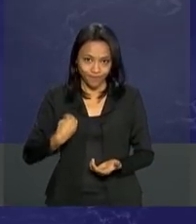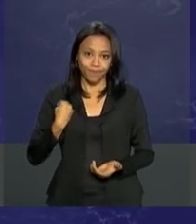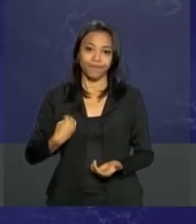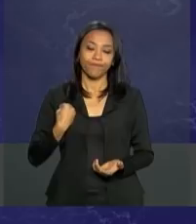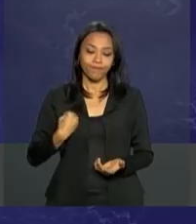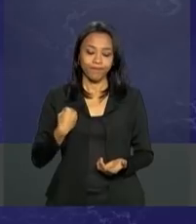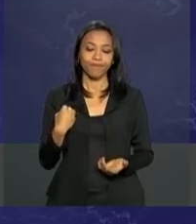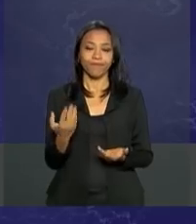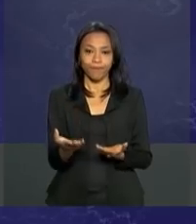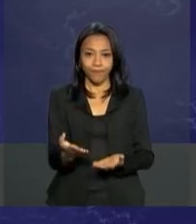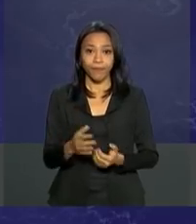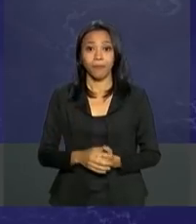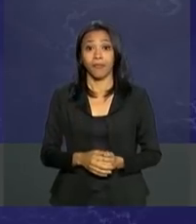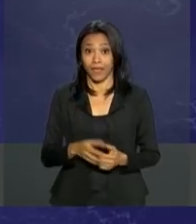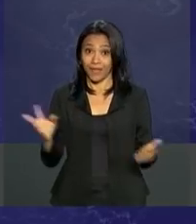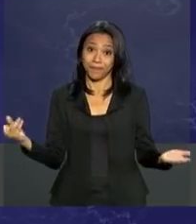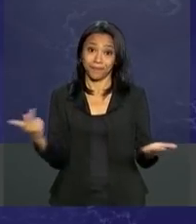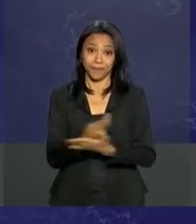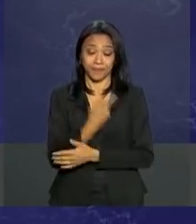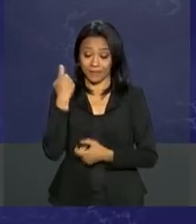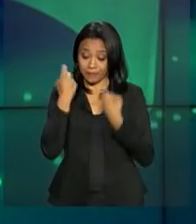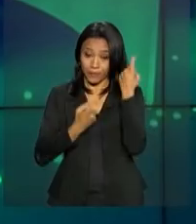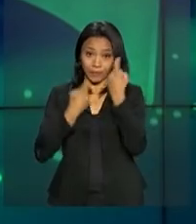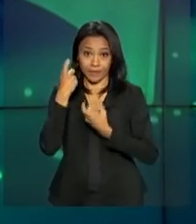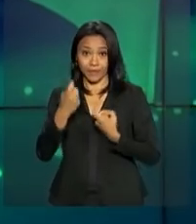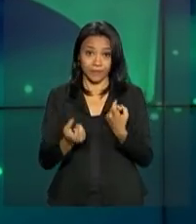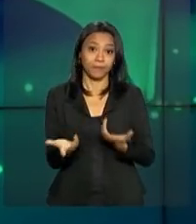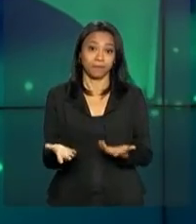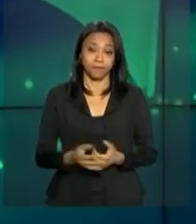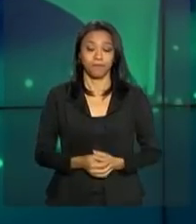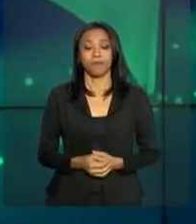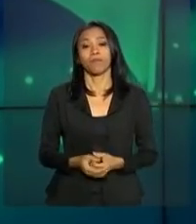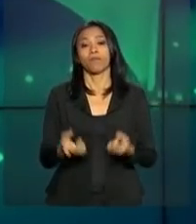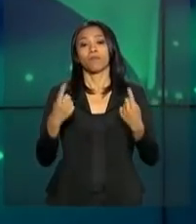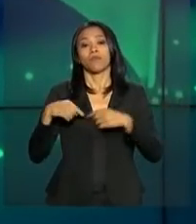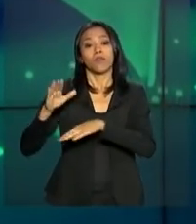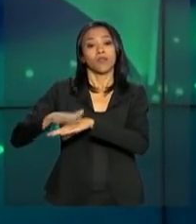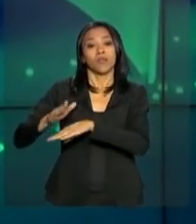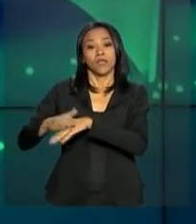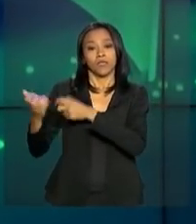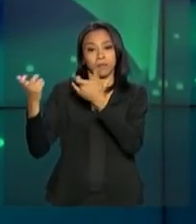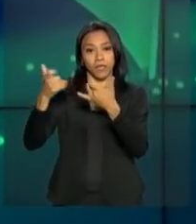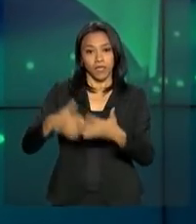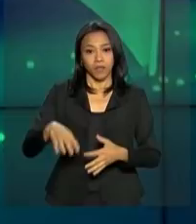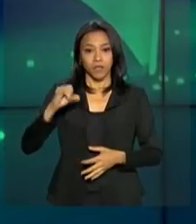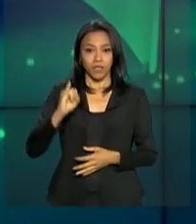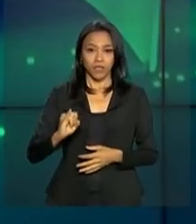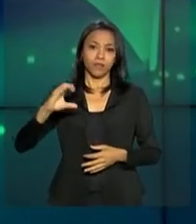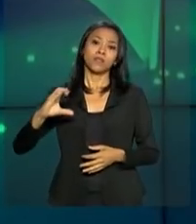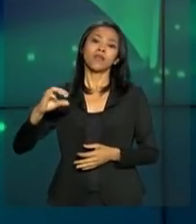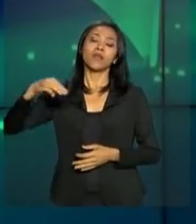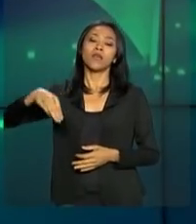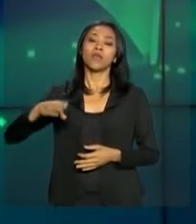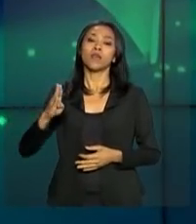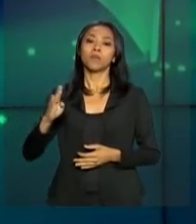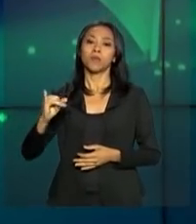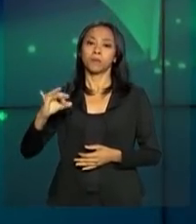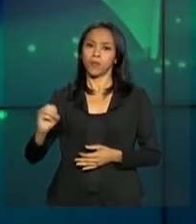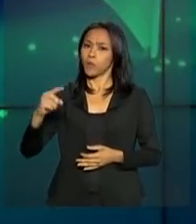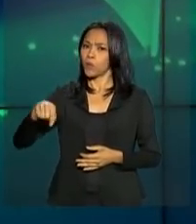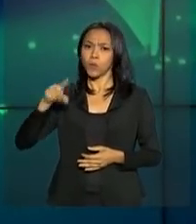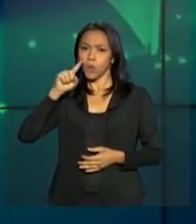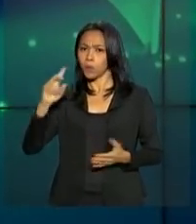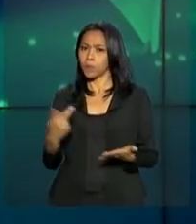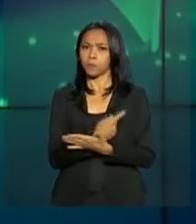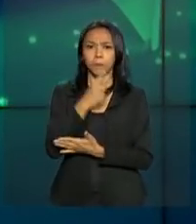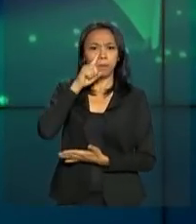é nos causou preocupação segundo o cm bill incêndio não oferece risco à população dos municípios